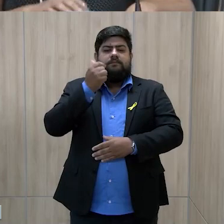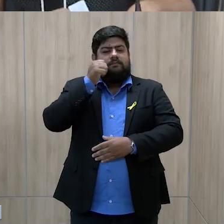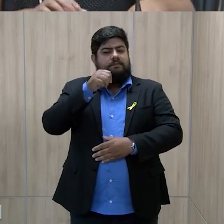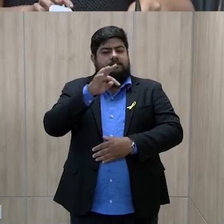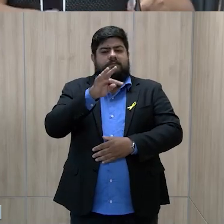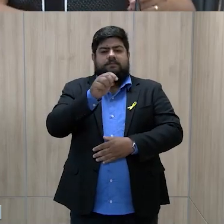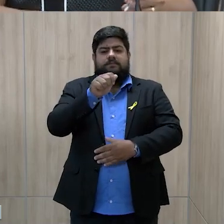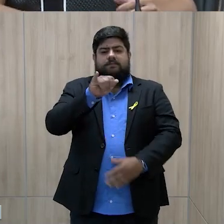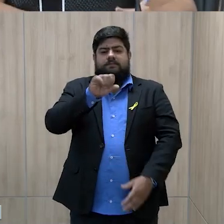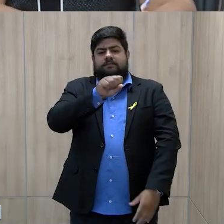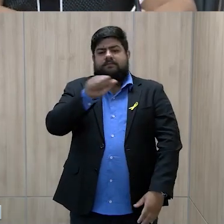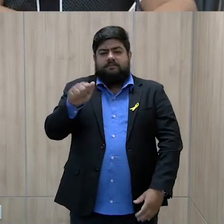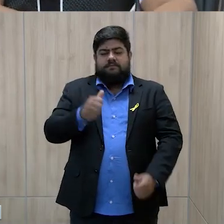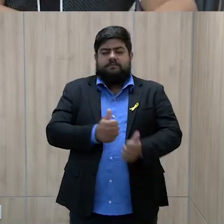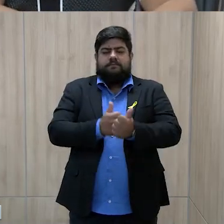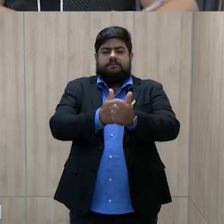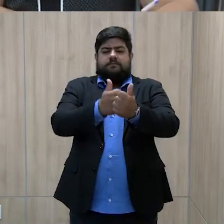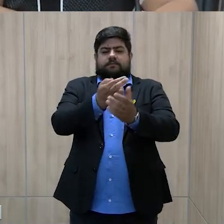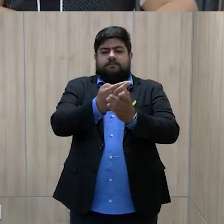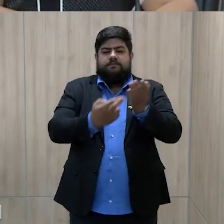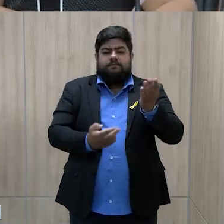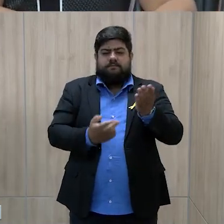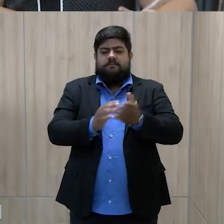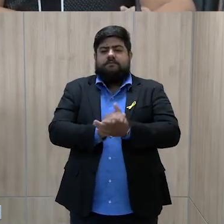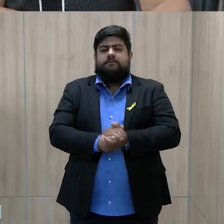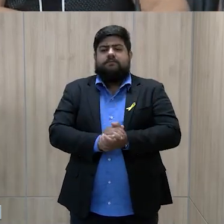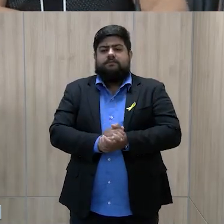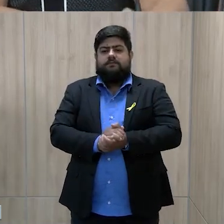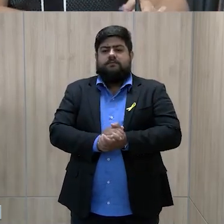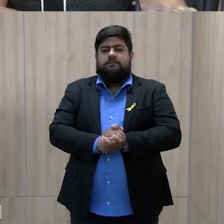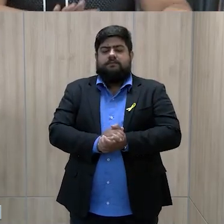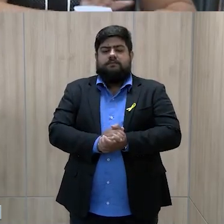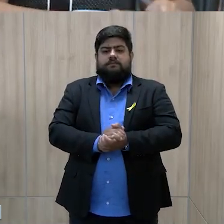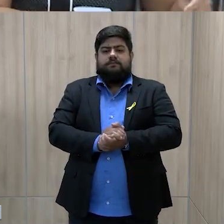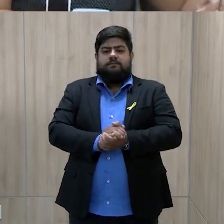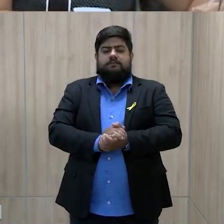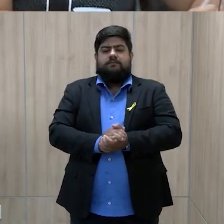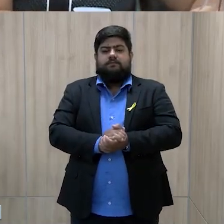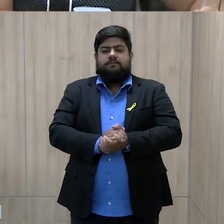como vota deputada Taíssa com relação